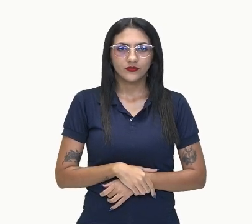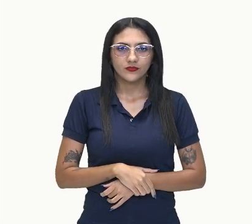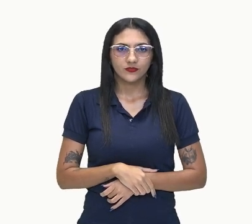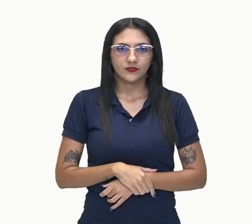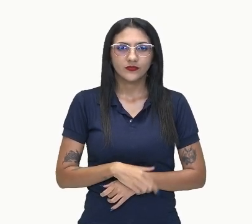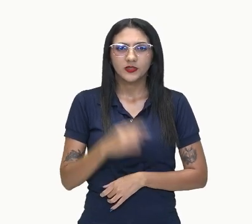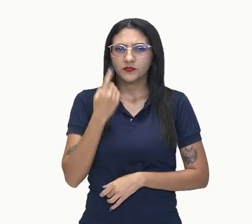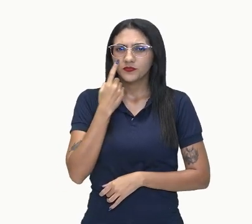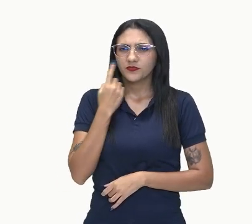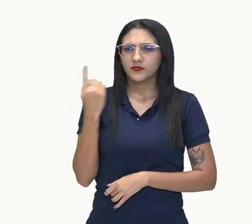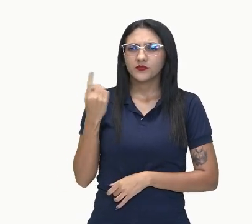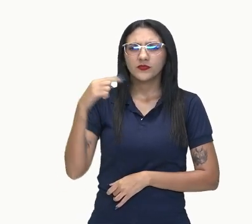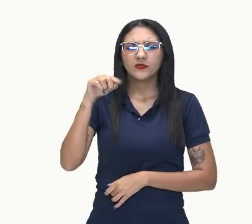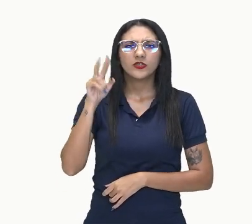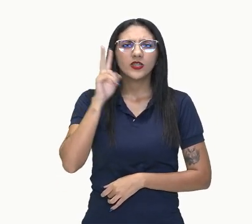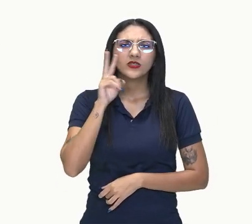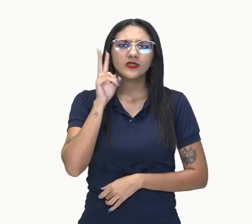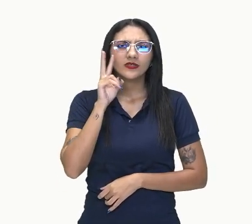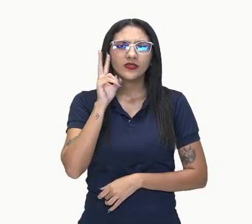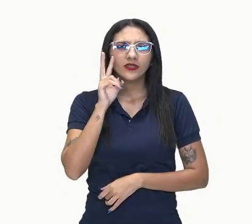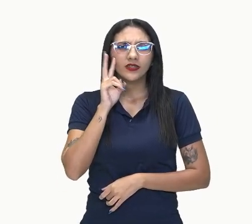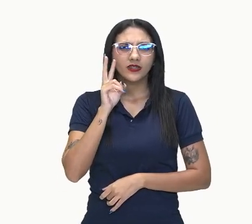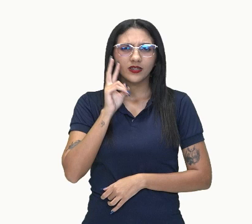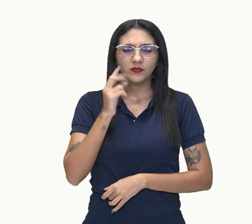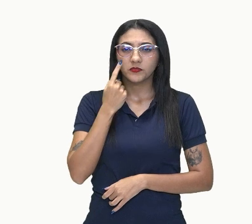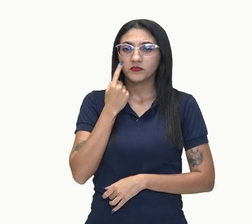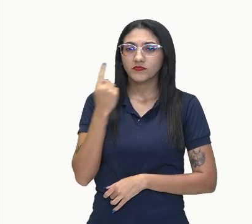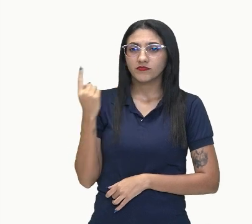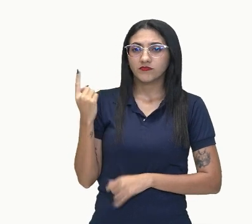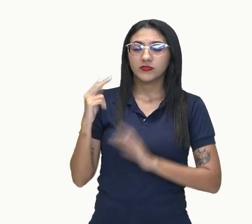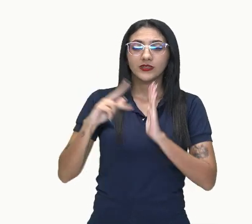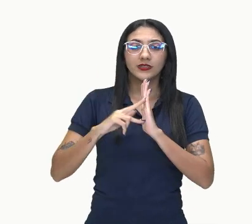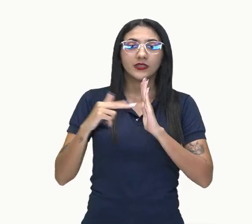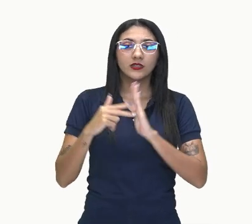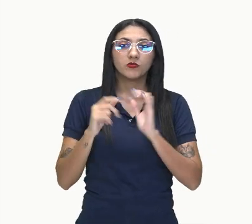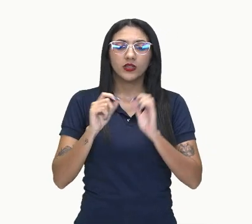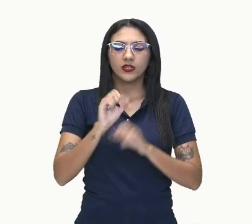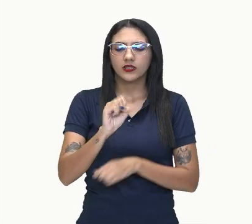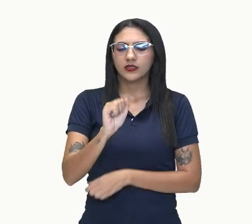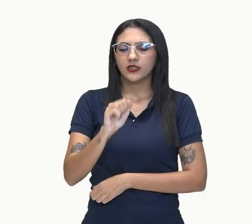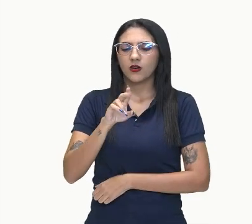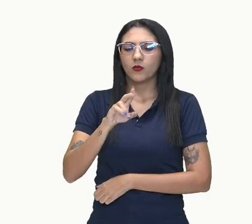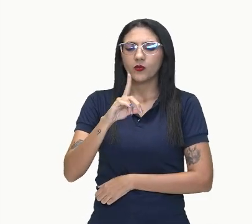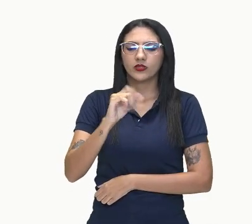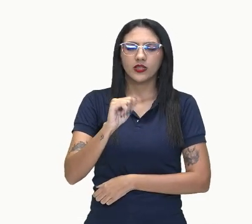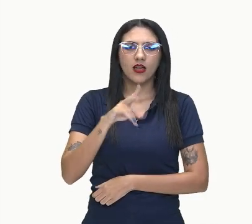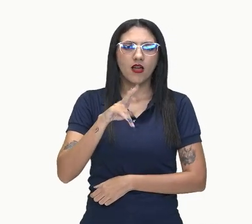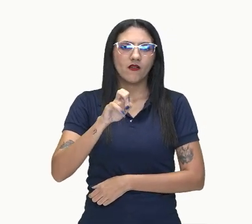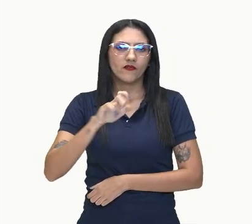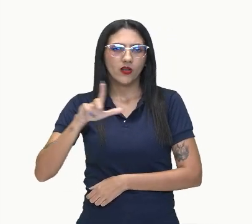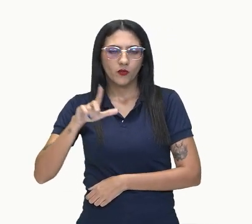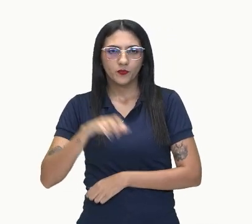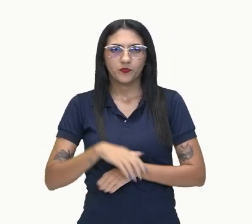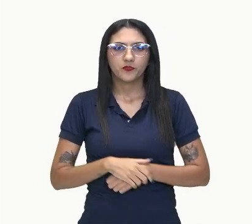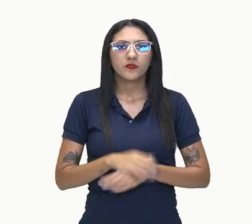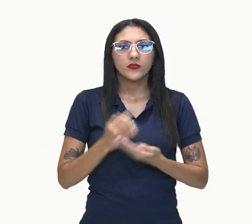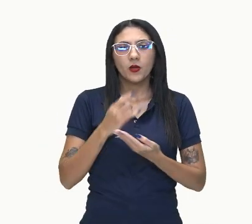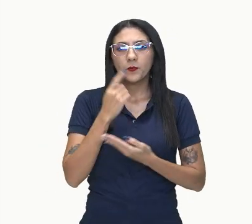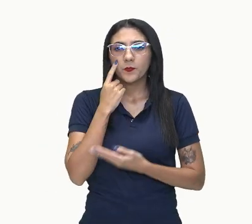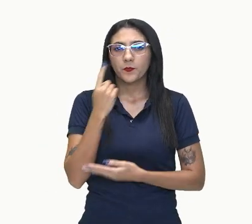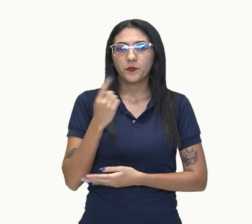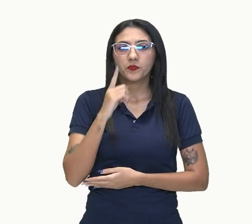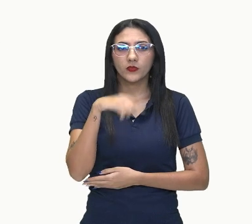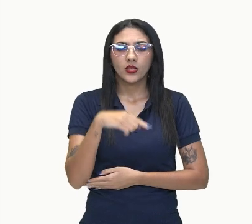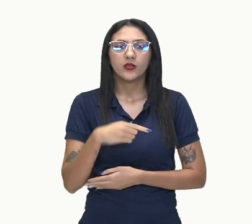Healthy, remember? O adjetivo healthy aqui é saudável. Ou seja, o peixe, né?